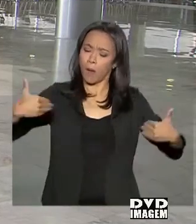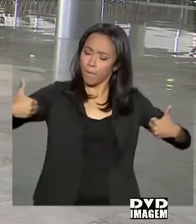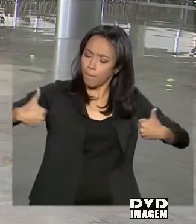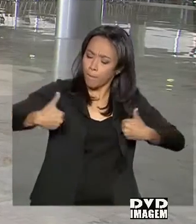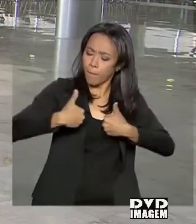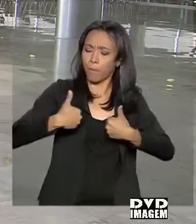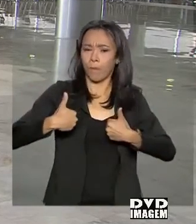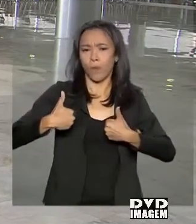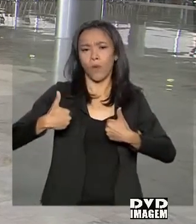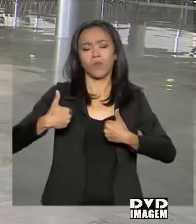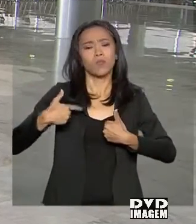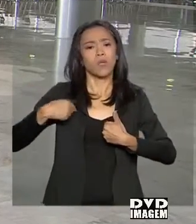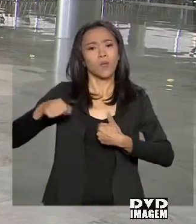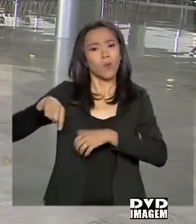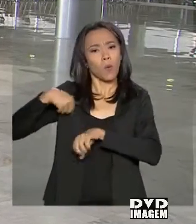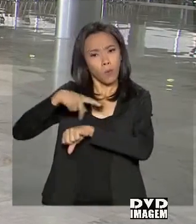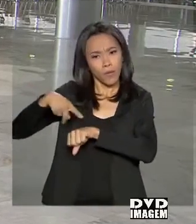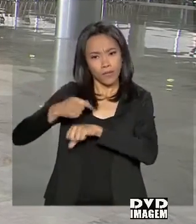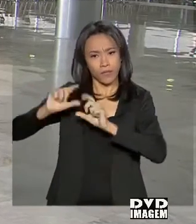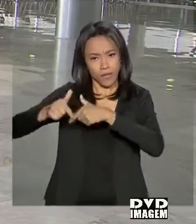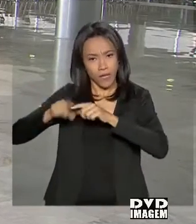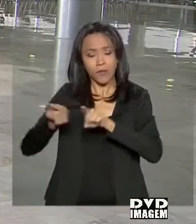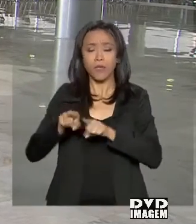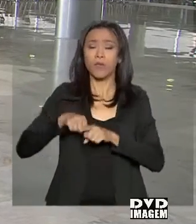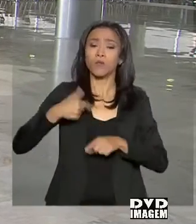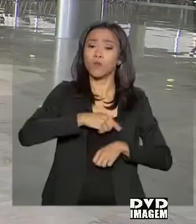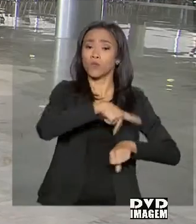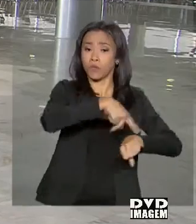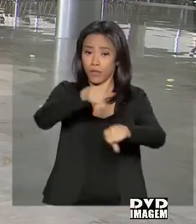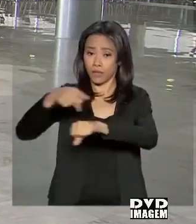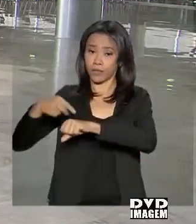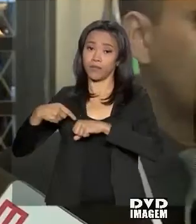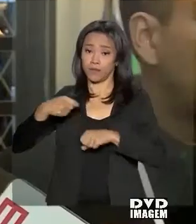tanto com Israel quanto com os países árabes. Vamos ver.